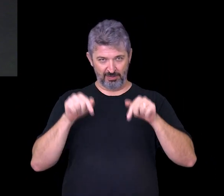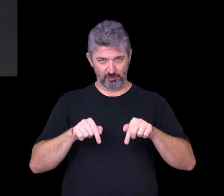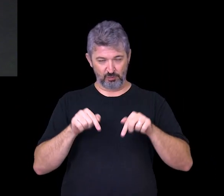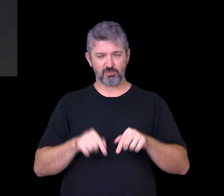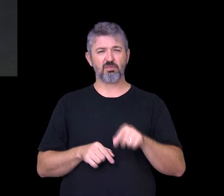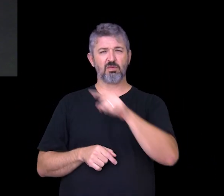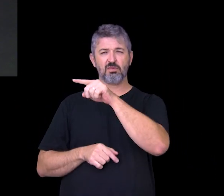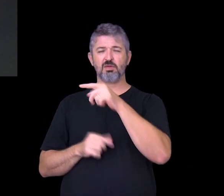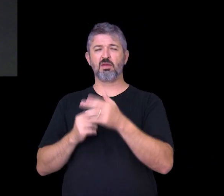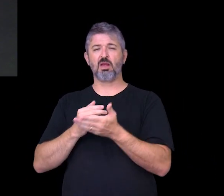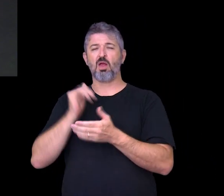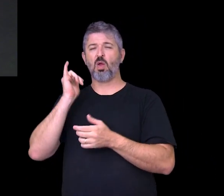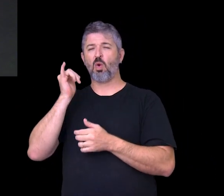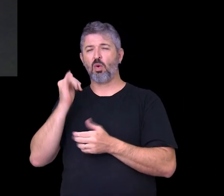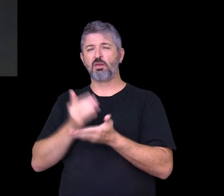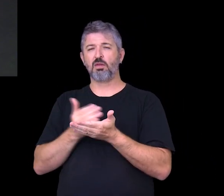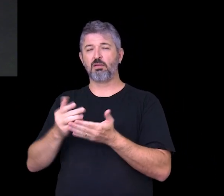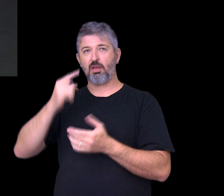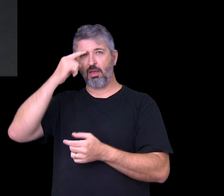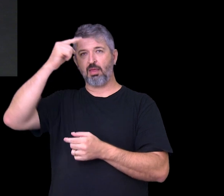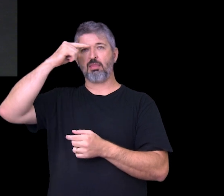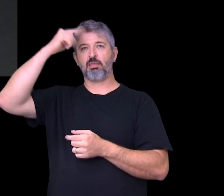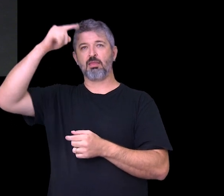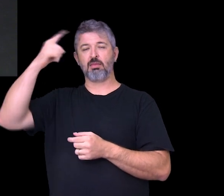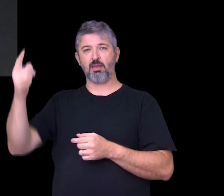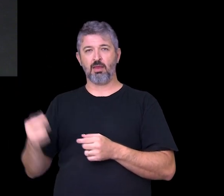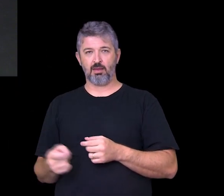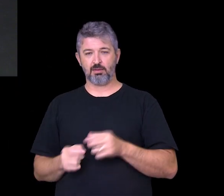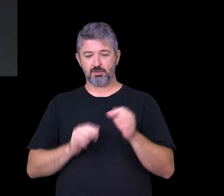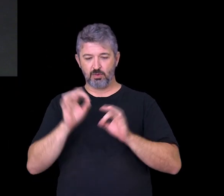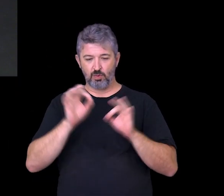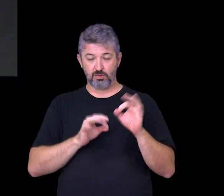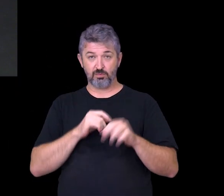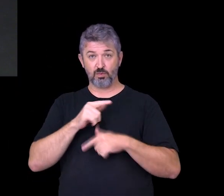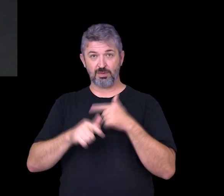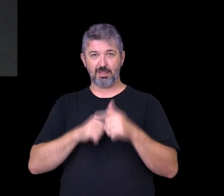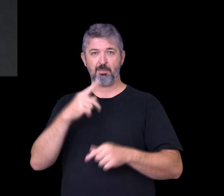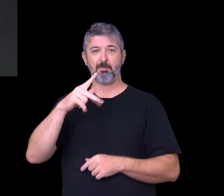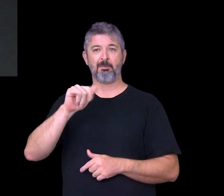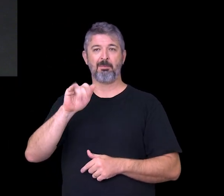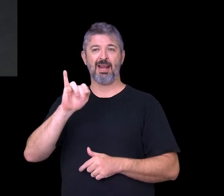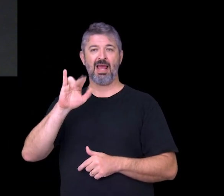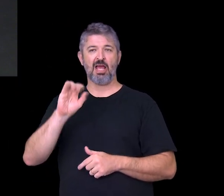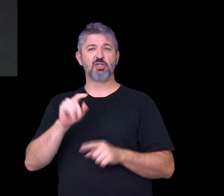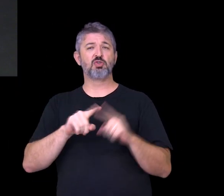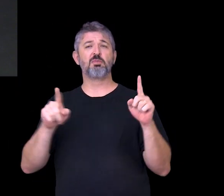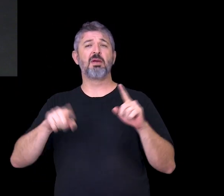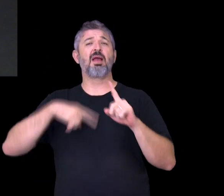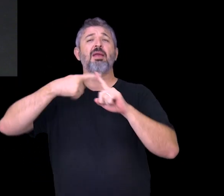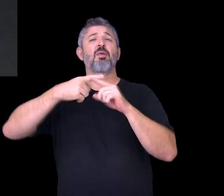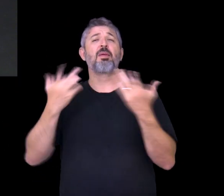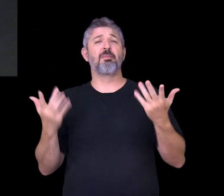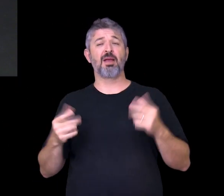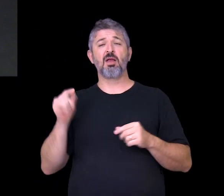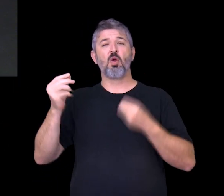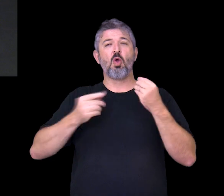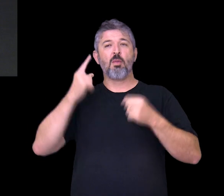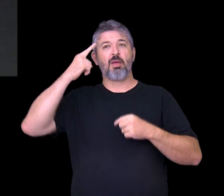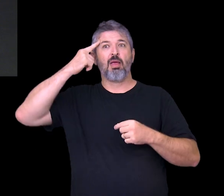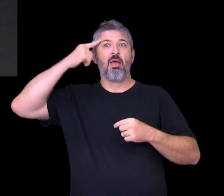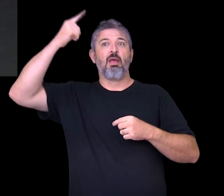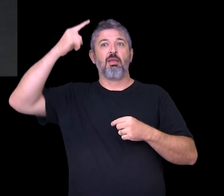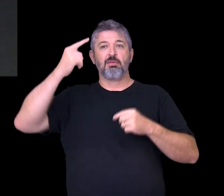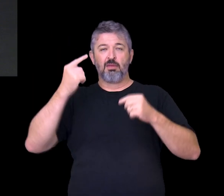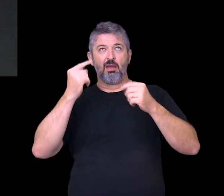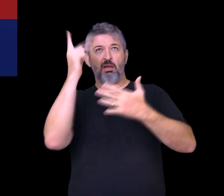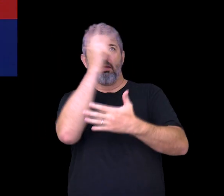contar das ideias que ele era, foi um trabalho plástico, mas o que mais? O que você conta mais de como ele concebeu isso? Ele imaginou